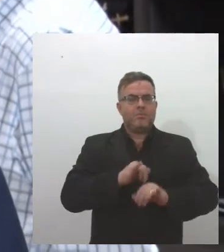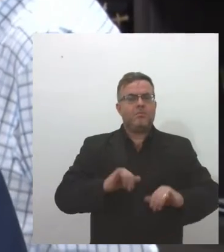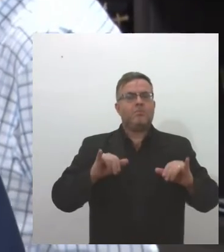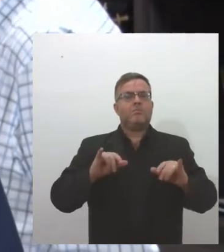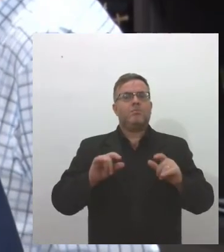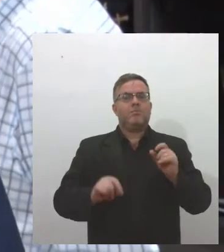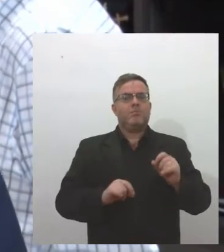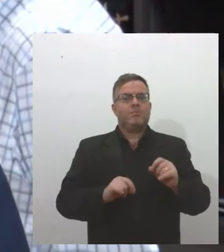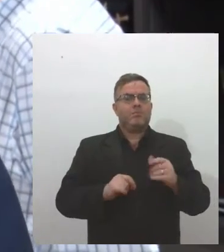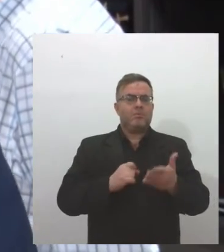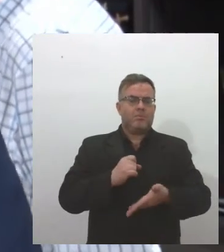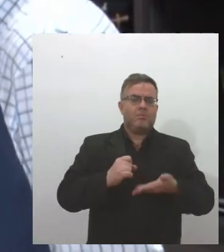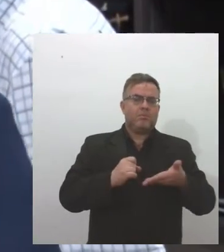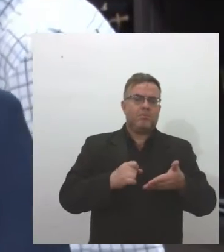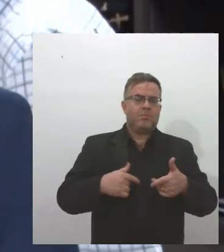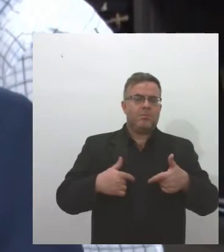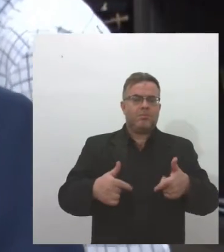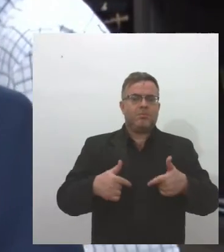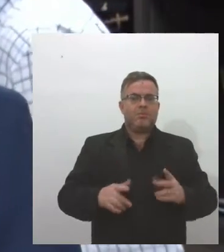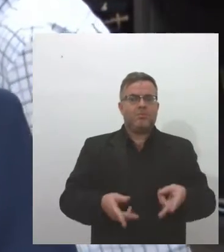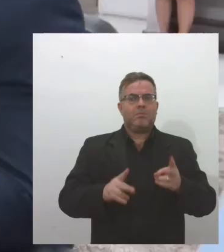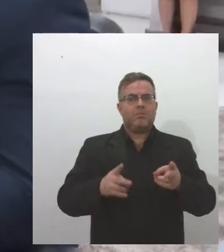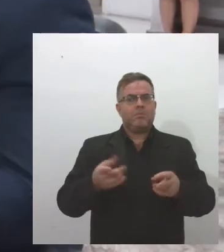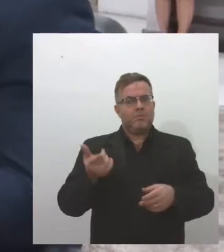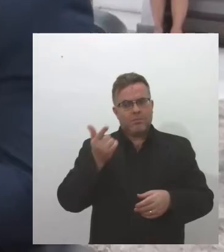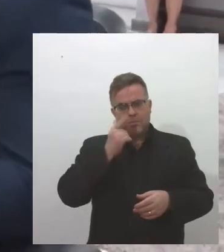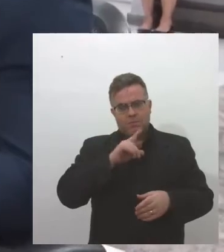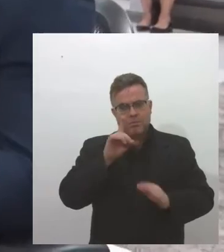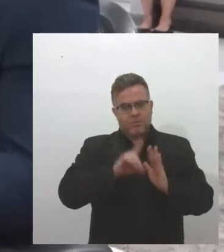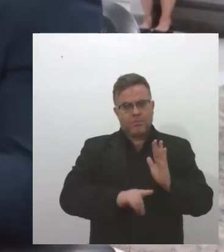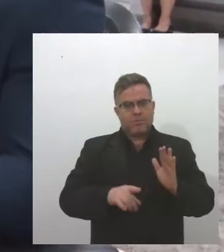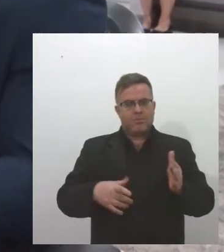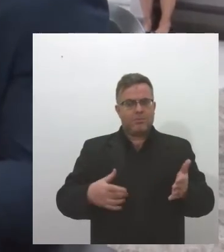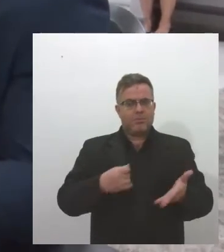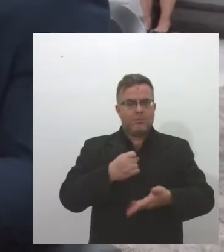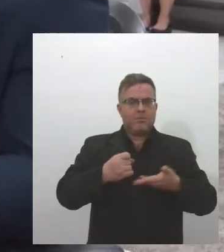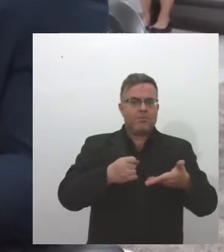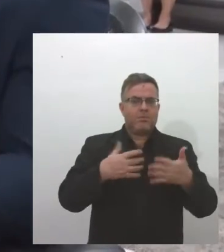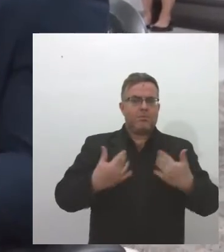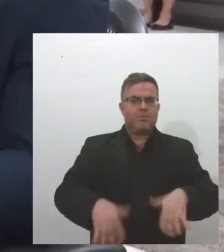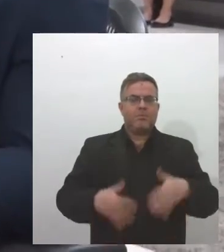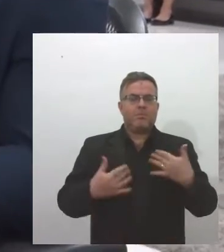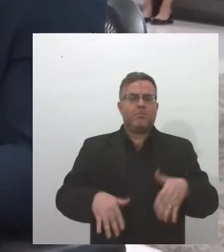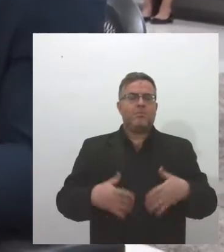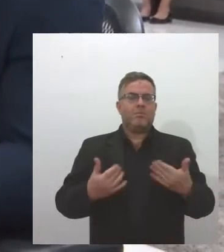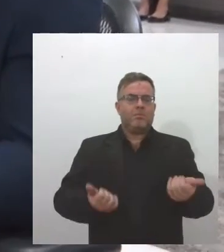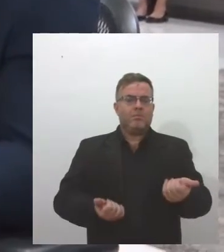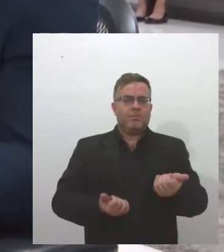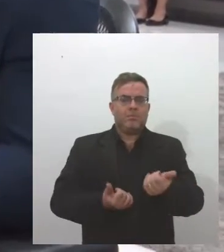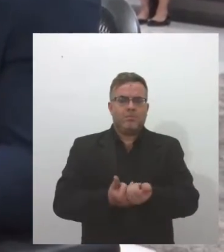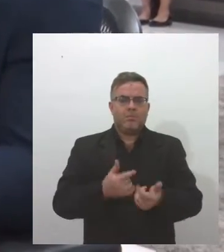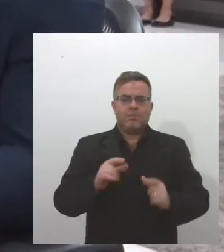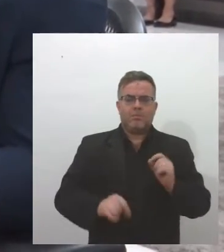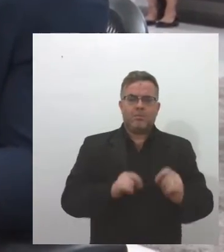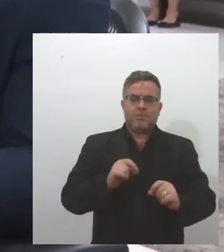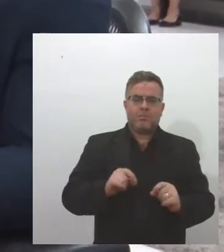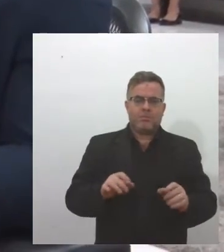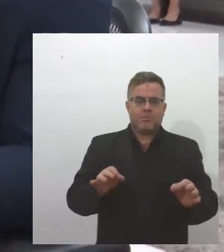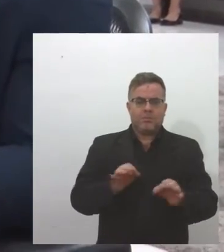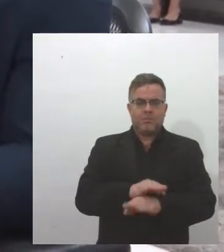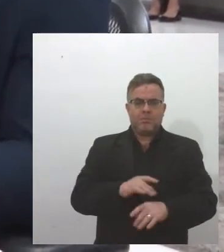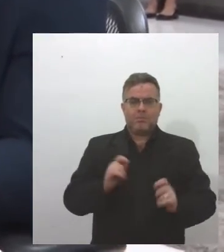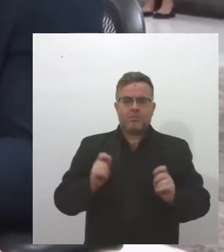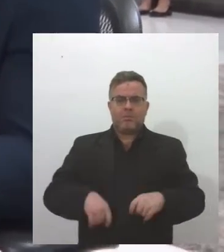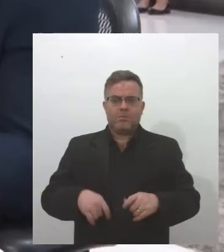passo que dá na vanguarda da garantia dos direitos fundamentais. O objetivo deste comitê é garantir que direitos fundamentais sejam